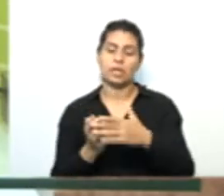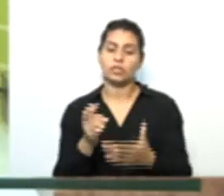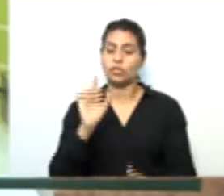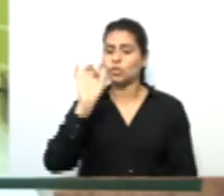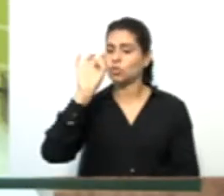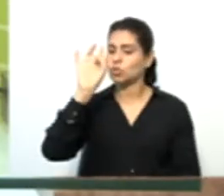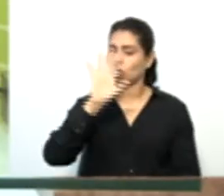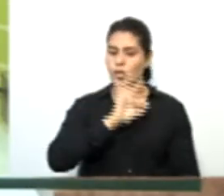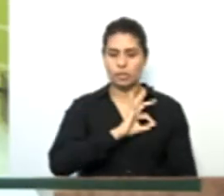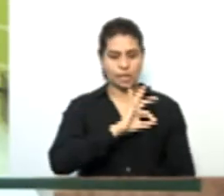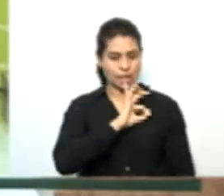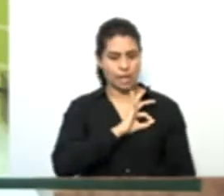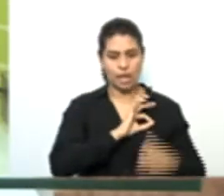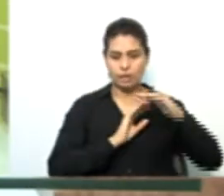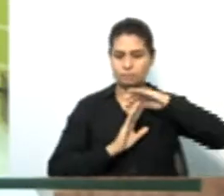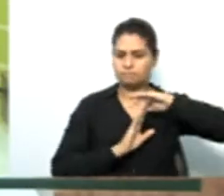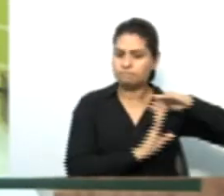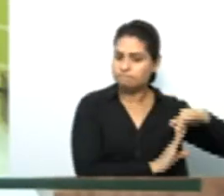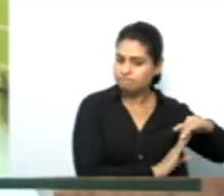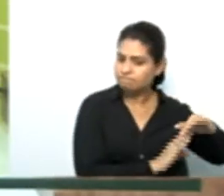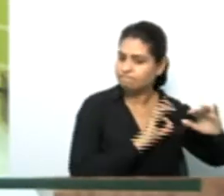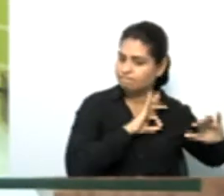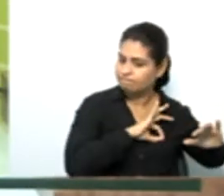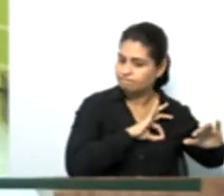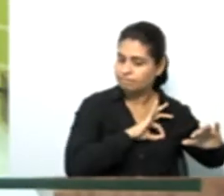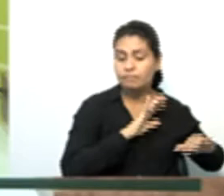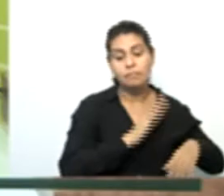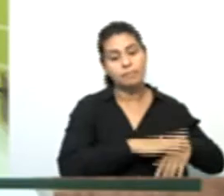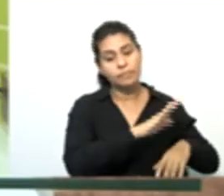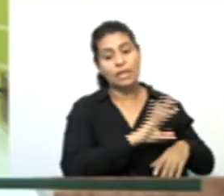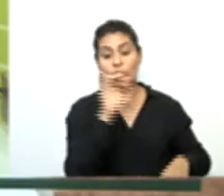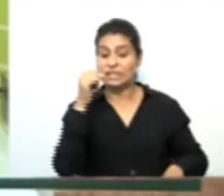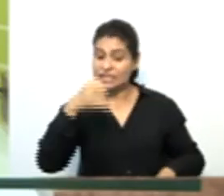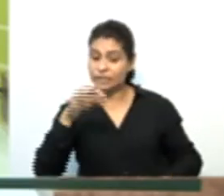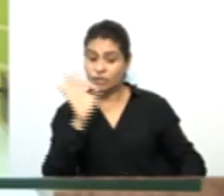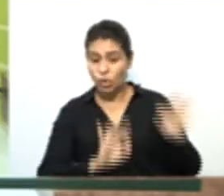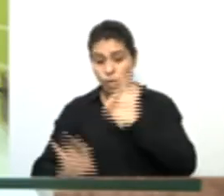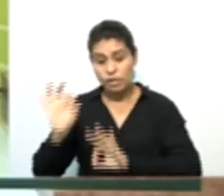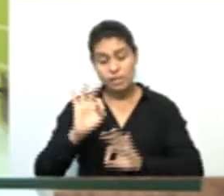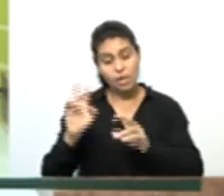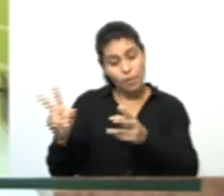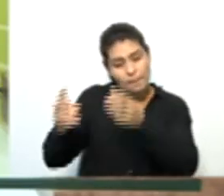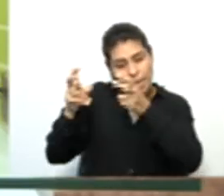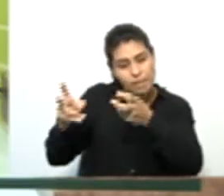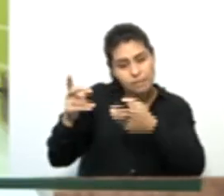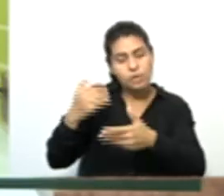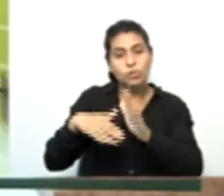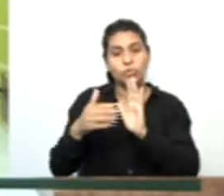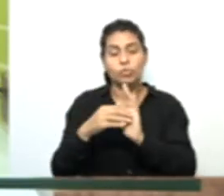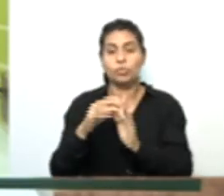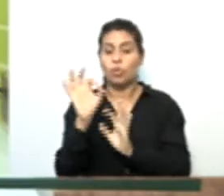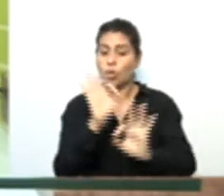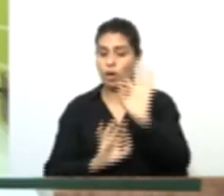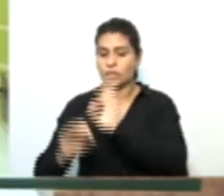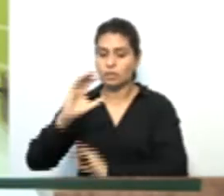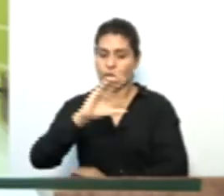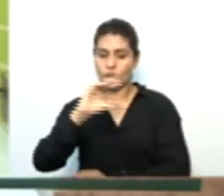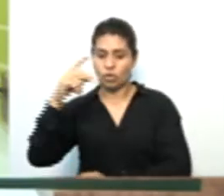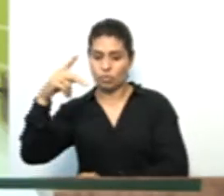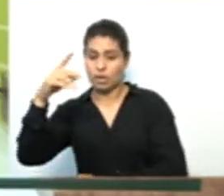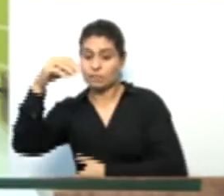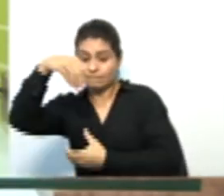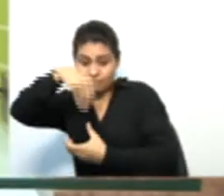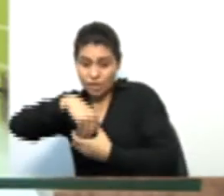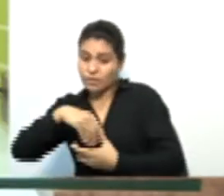o salário. Essa é a percepção de quando vocês se organizarem, forem convidados para se organizar numa cooperativa, vocês